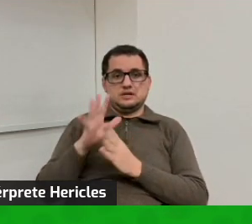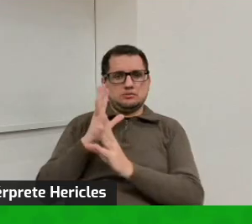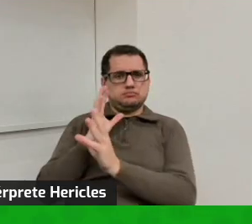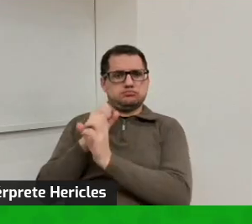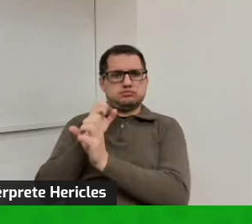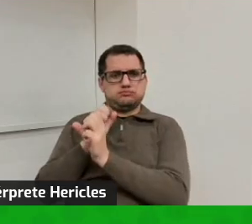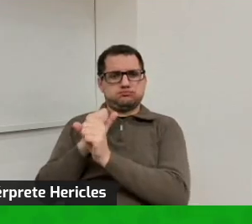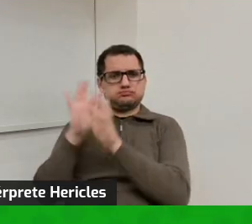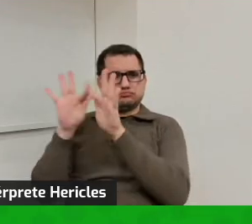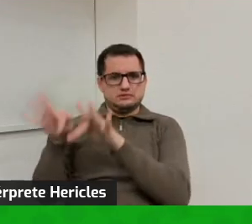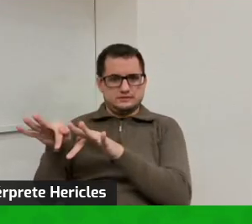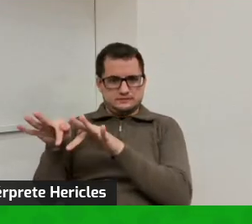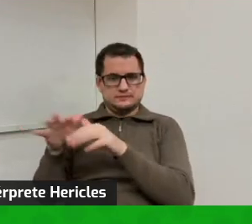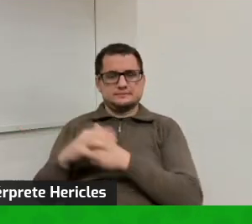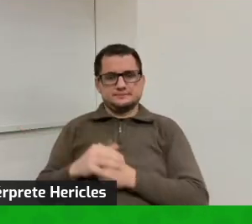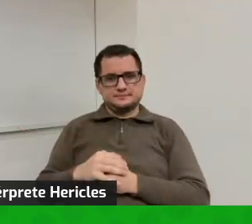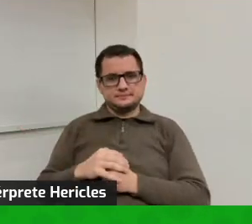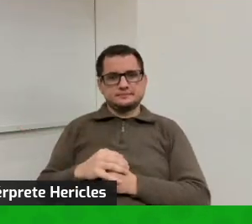e o meu saldo.